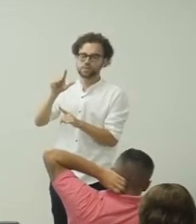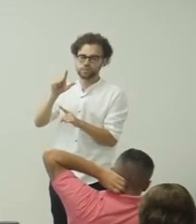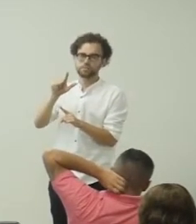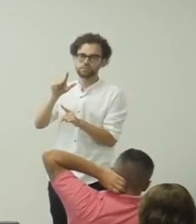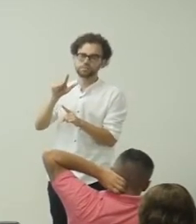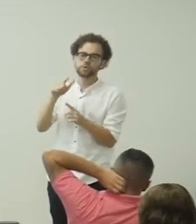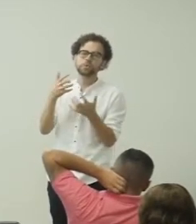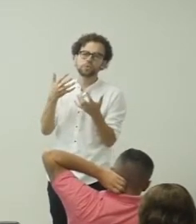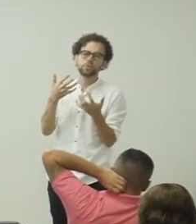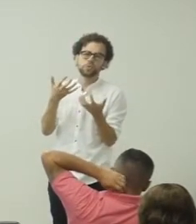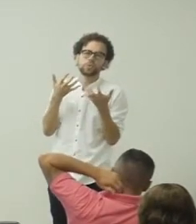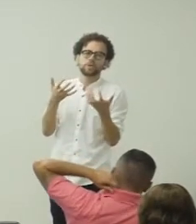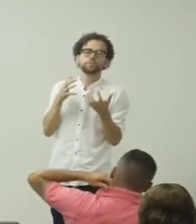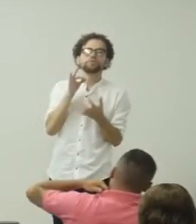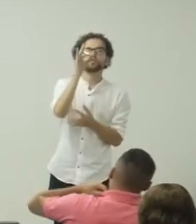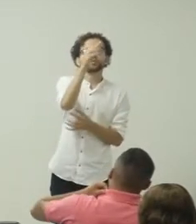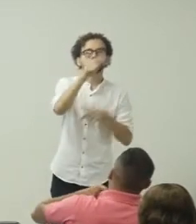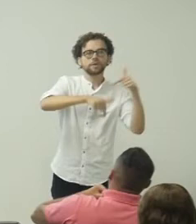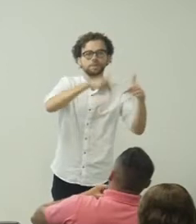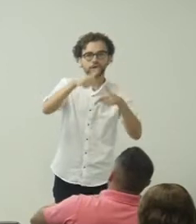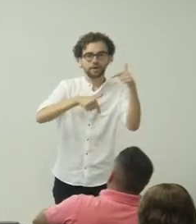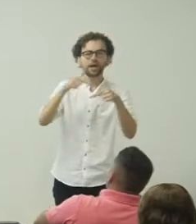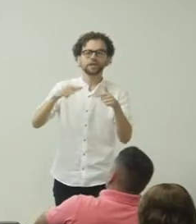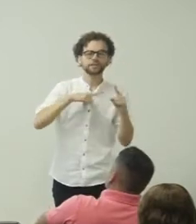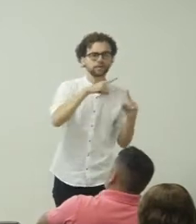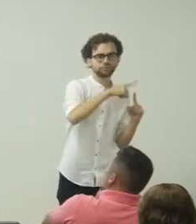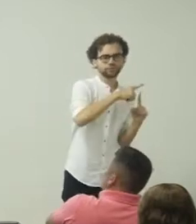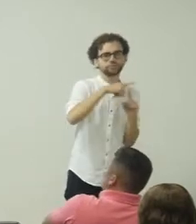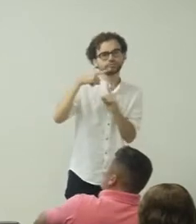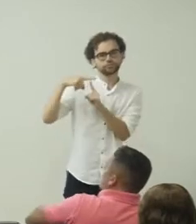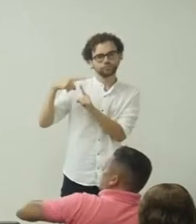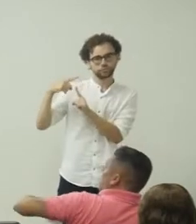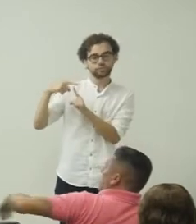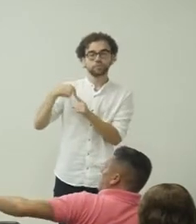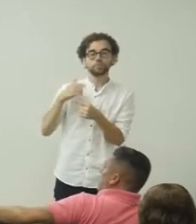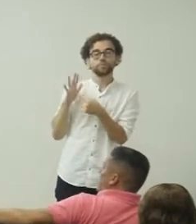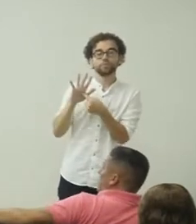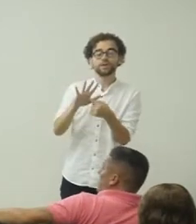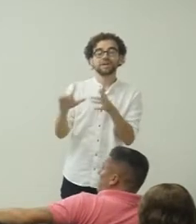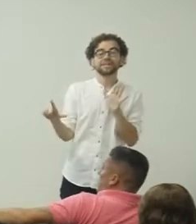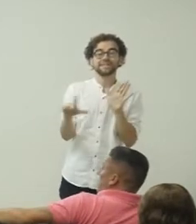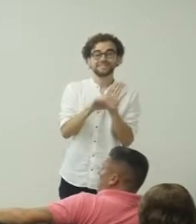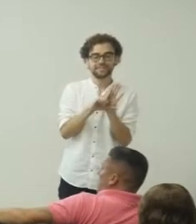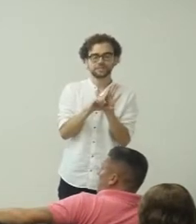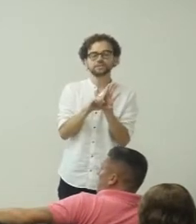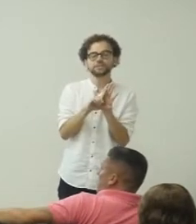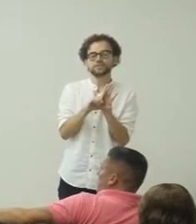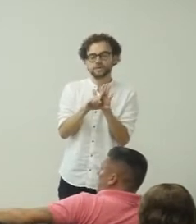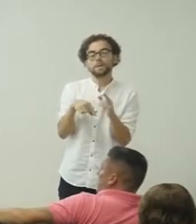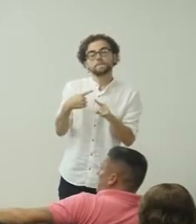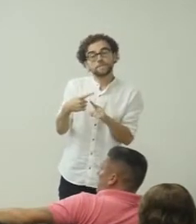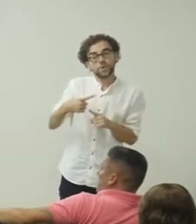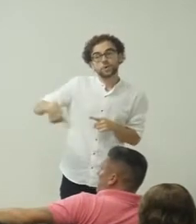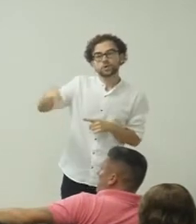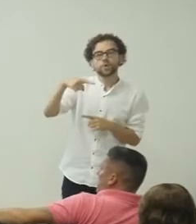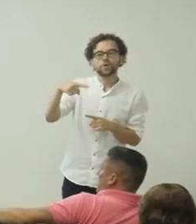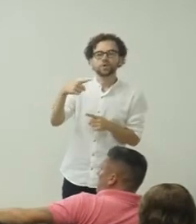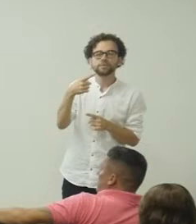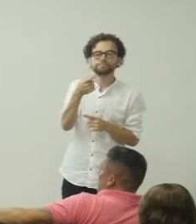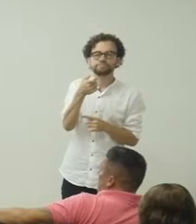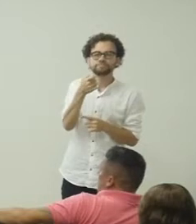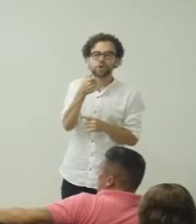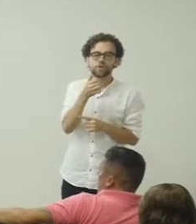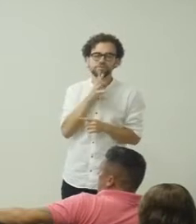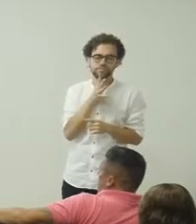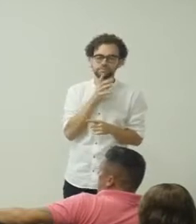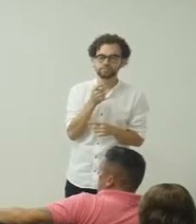sexual também. Mas a gente tem essas duas tipificações e eu vou trazer a letra da lei para vocês, porque geralmente a gente conhece pouco